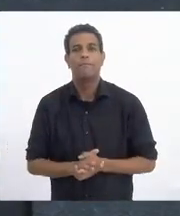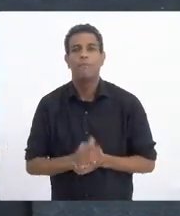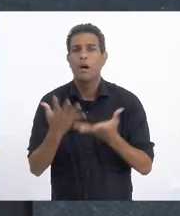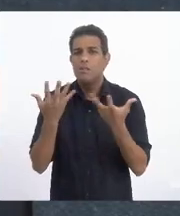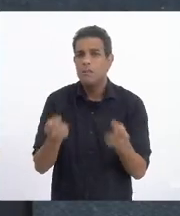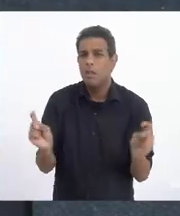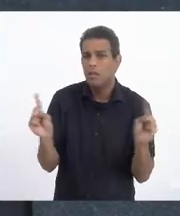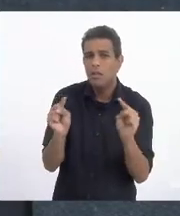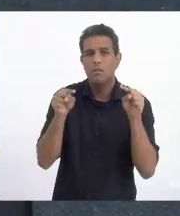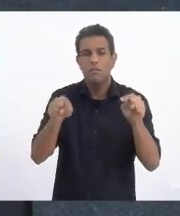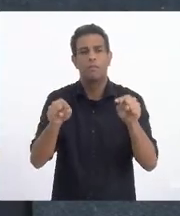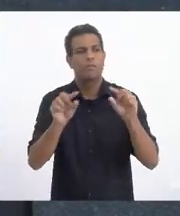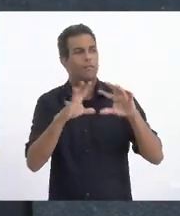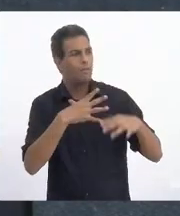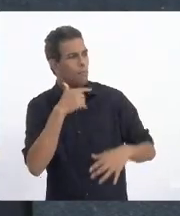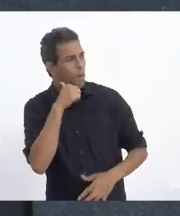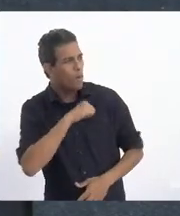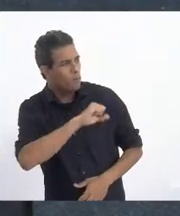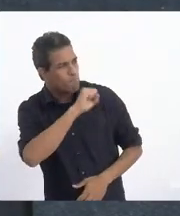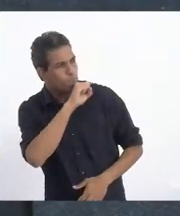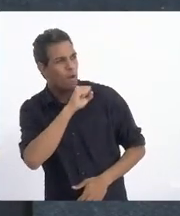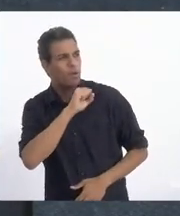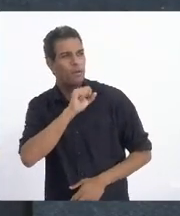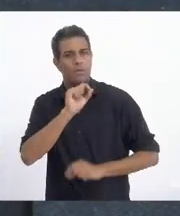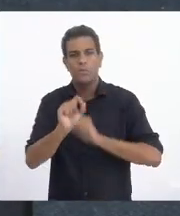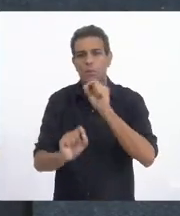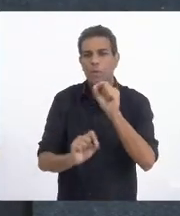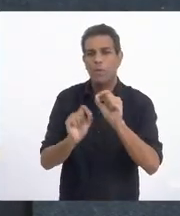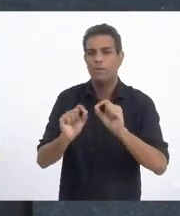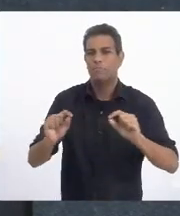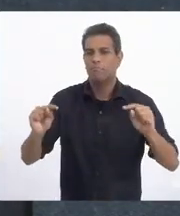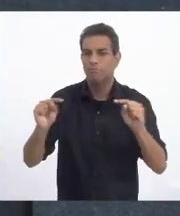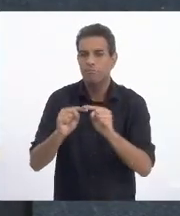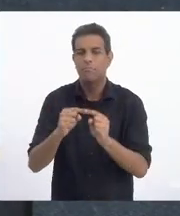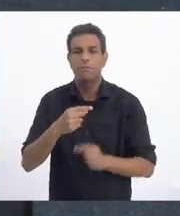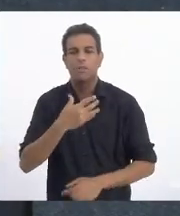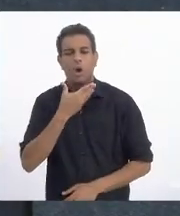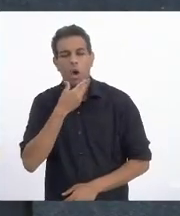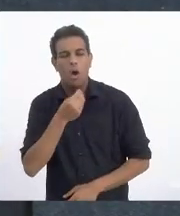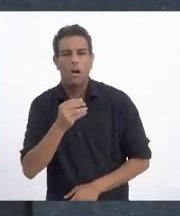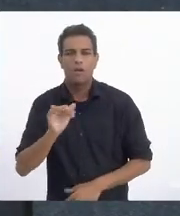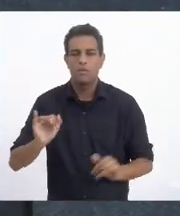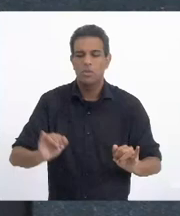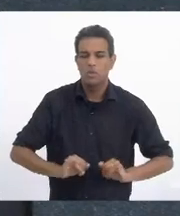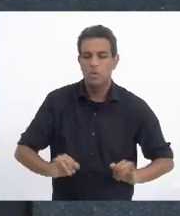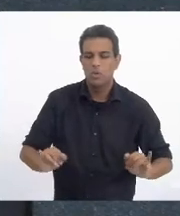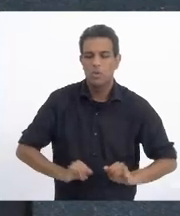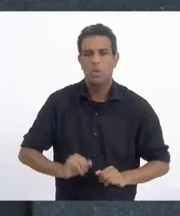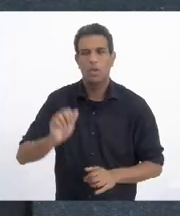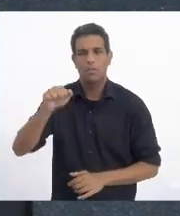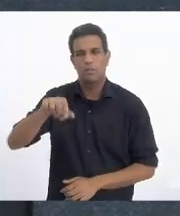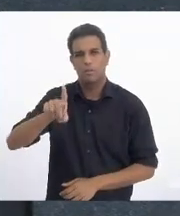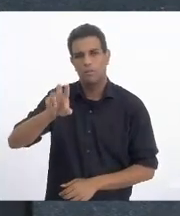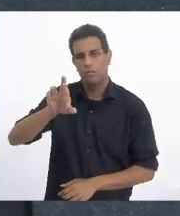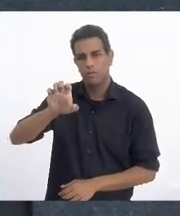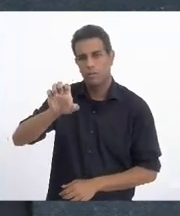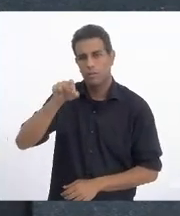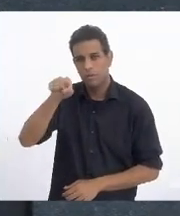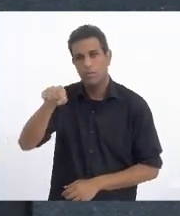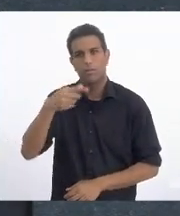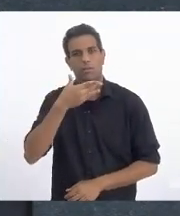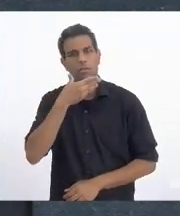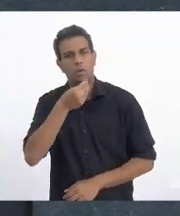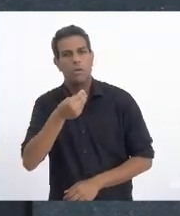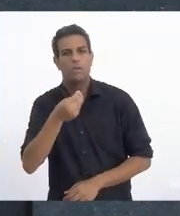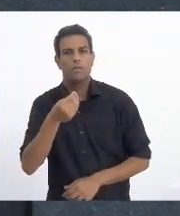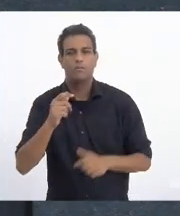aceito que essas mulheres, outros órfãos, gente, homens feridos, o nosso André Rios. Para concluir, por favor. Nossos homens